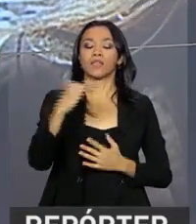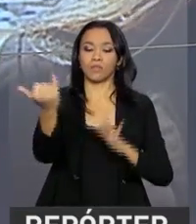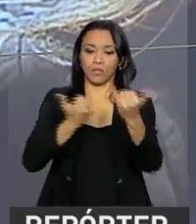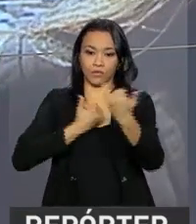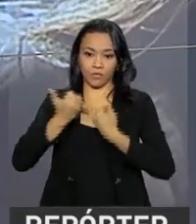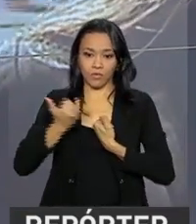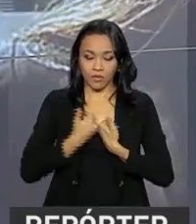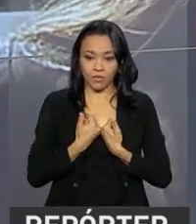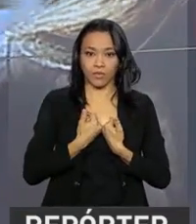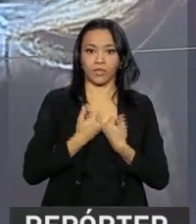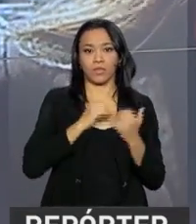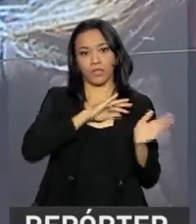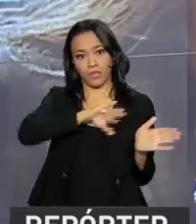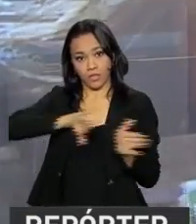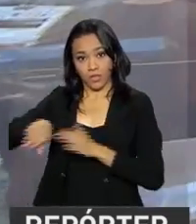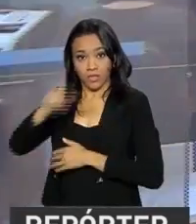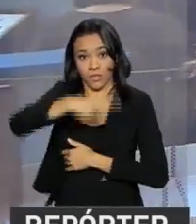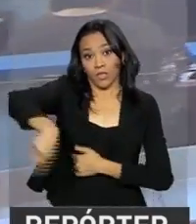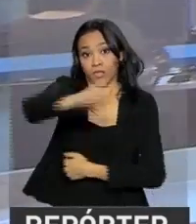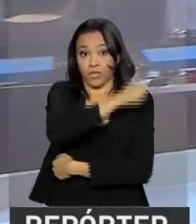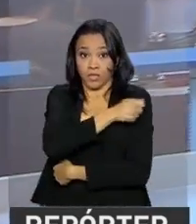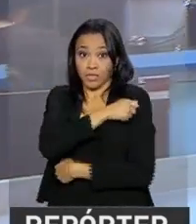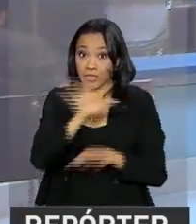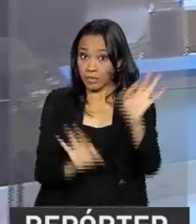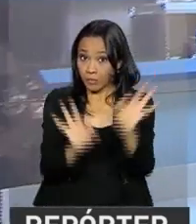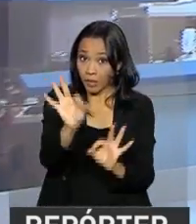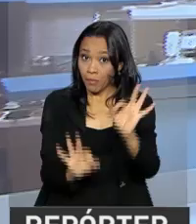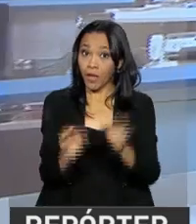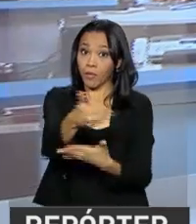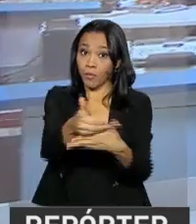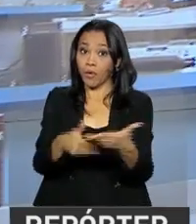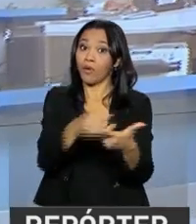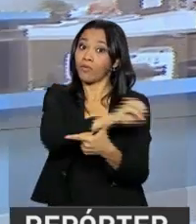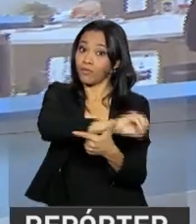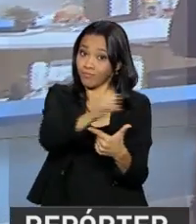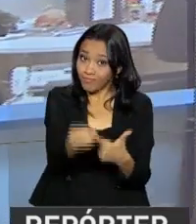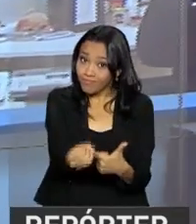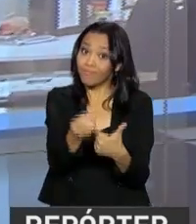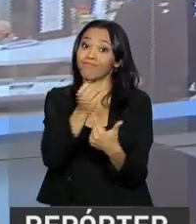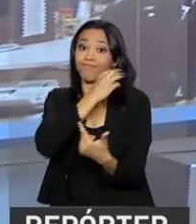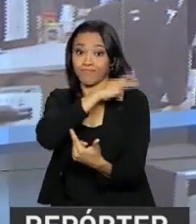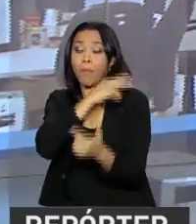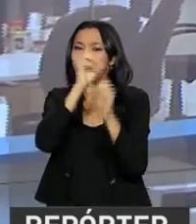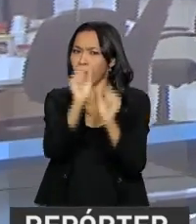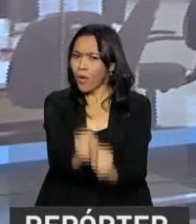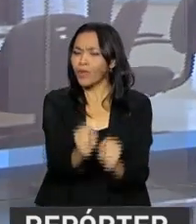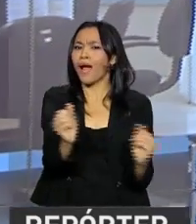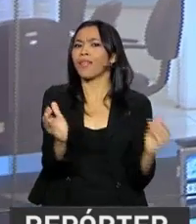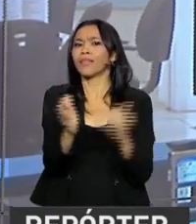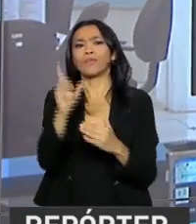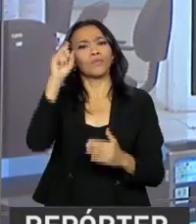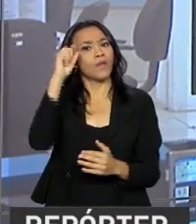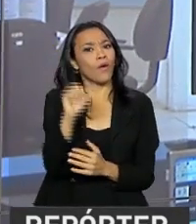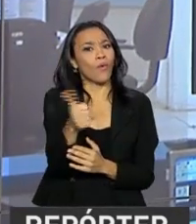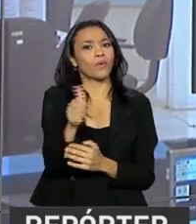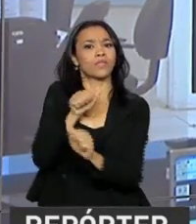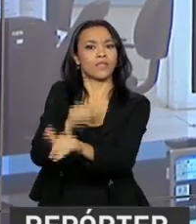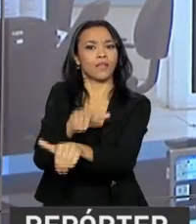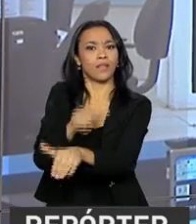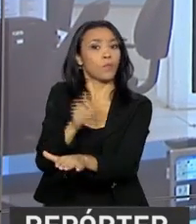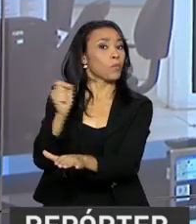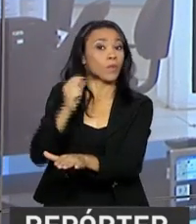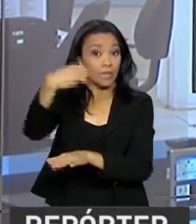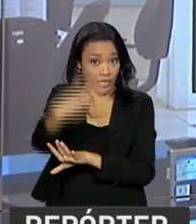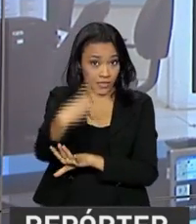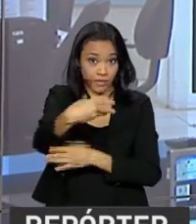informações e antes que se preparam para o Exame Nacional do Ensino Médio podem fazer até o dia 11 de setembro o